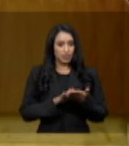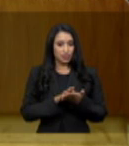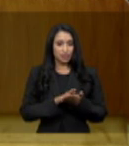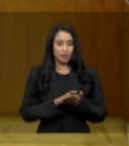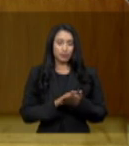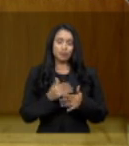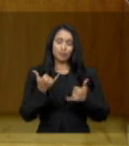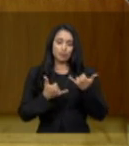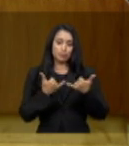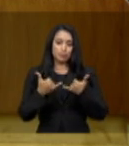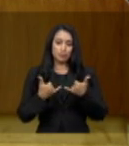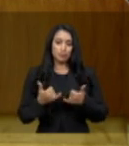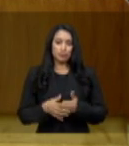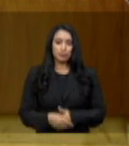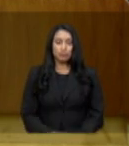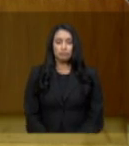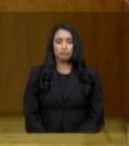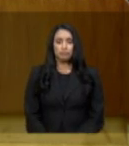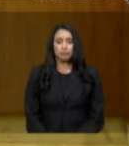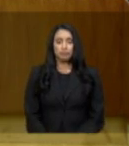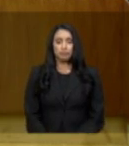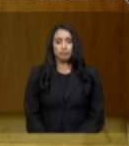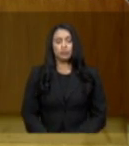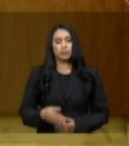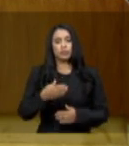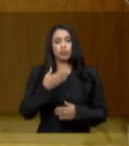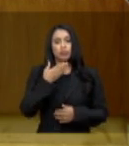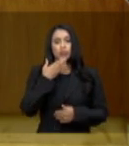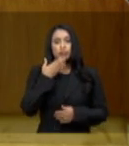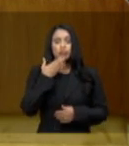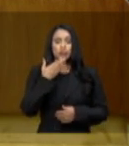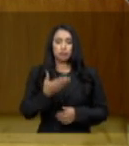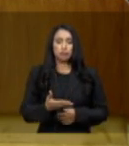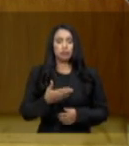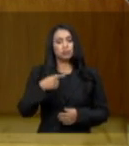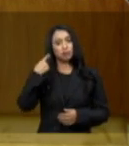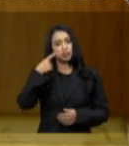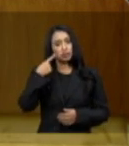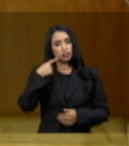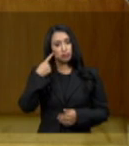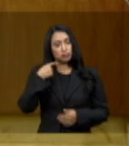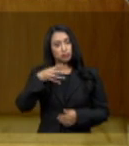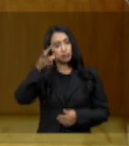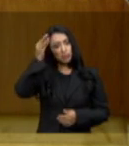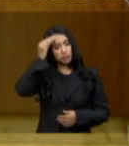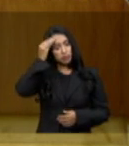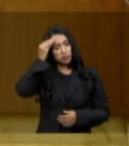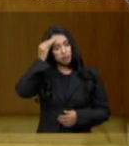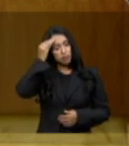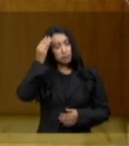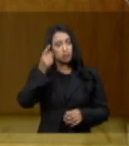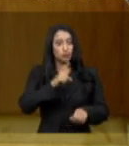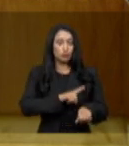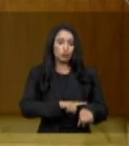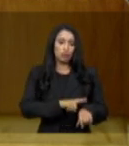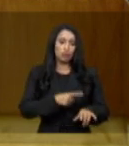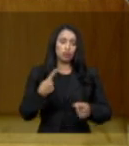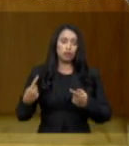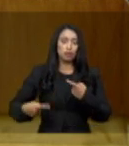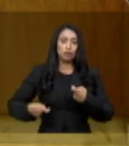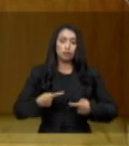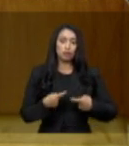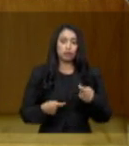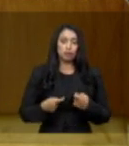entendido que a flor então aos senhores advogados a compreensão data o horário e os debates